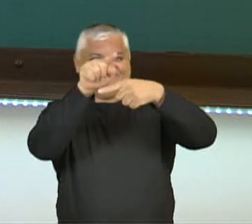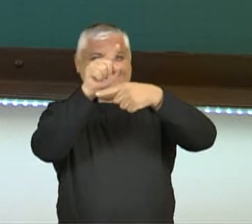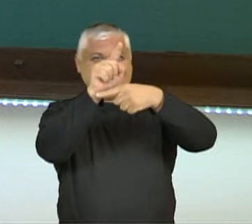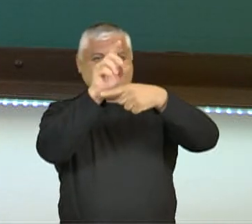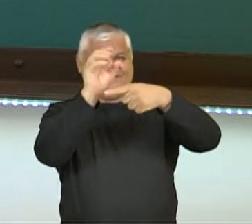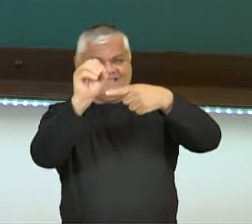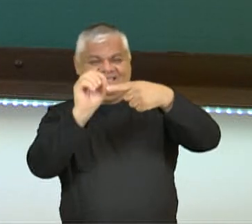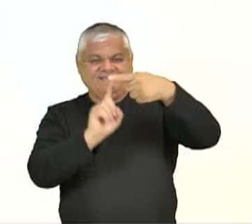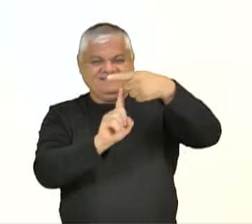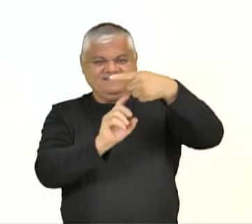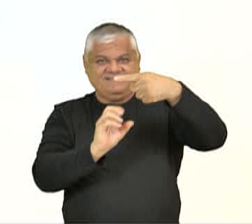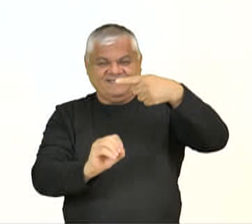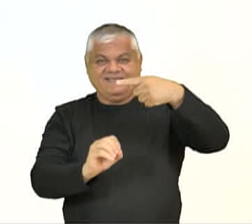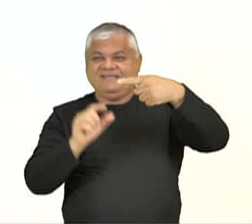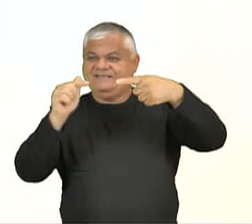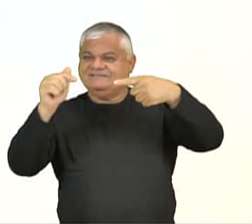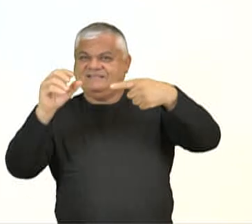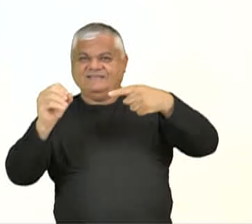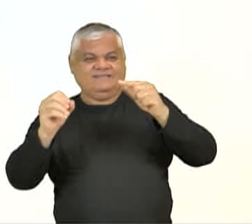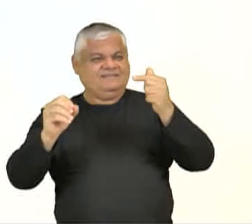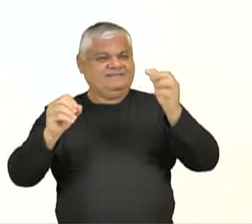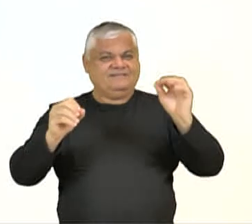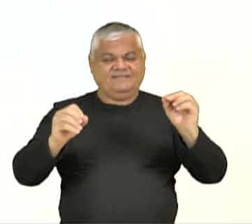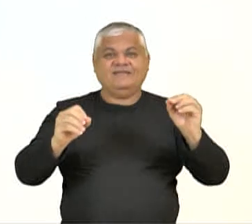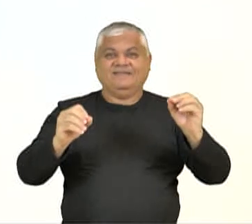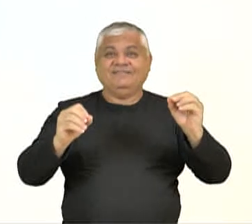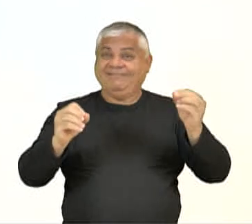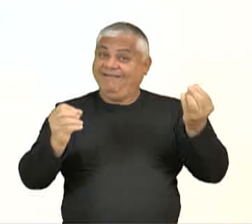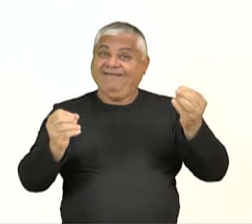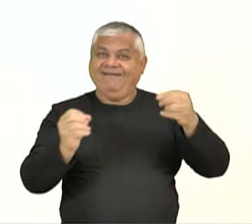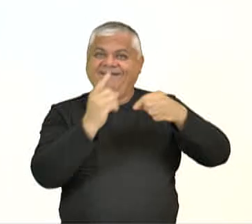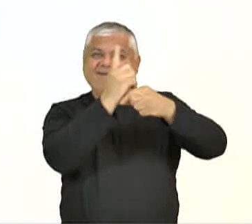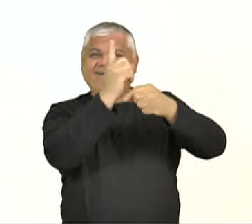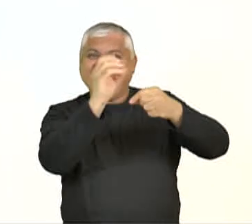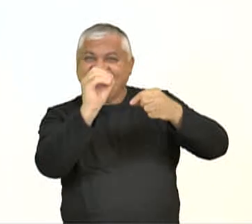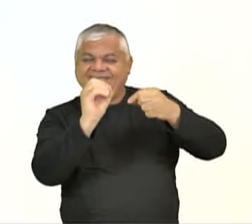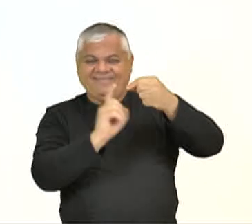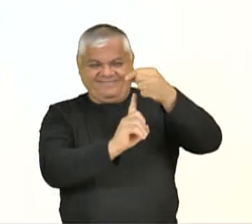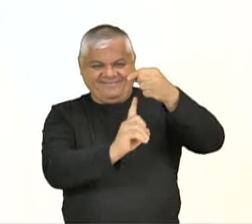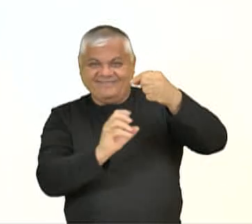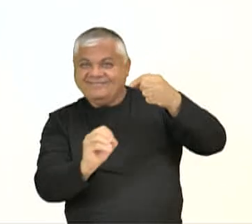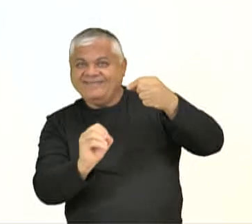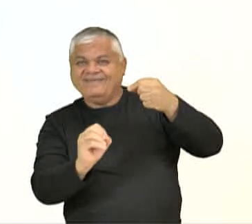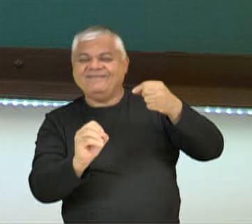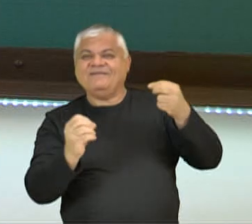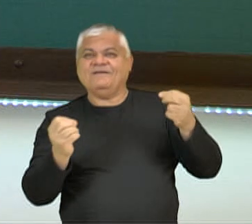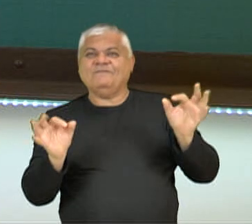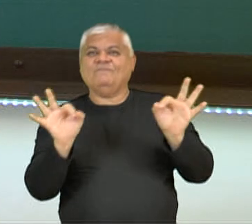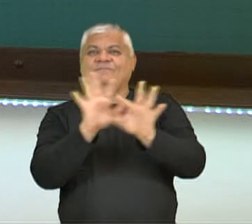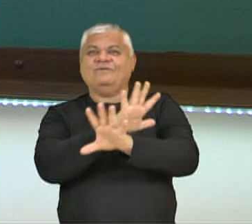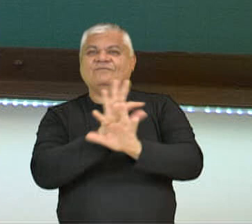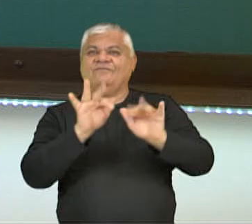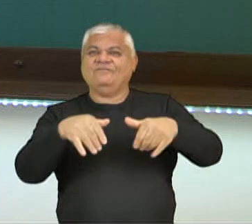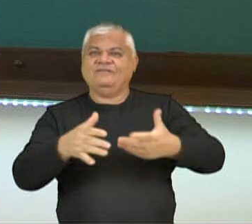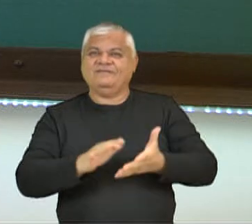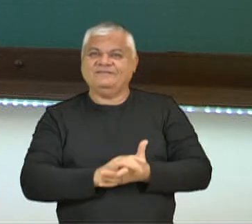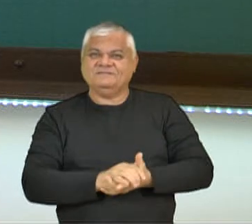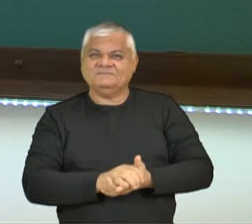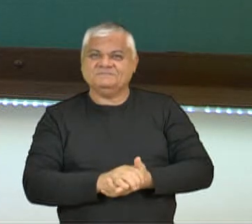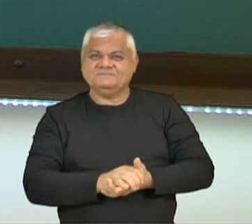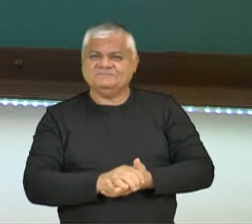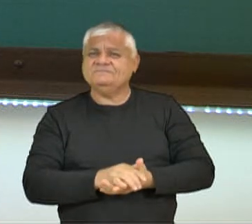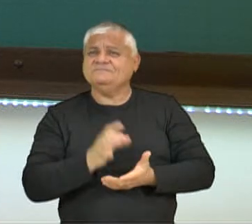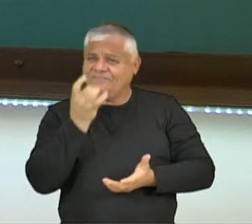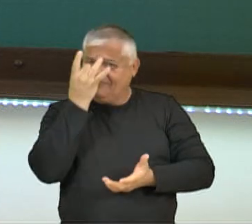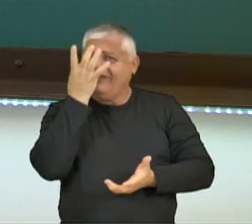da esquerda e da direita é 70 graus, o ângulo de cima e de baixo é 110 graus e finalizamos. Viu como